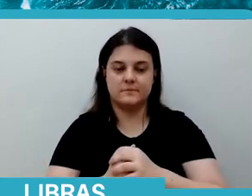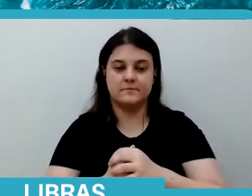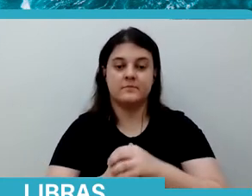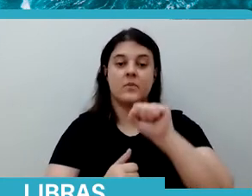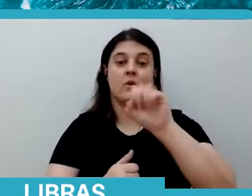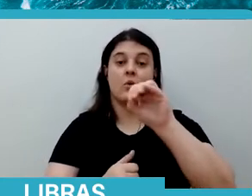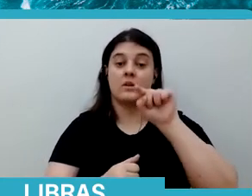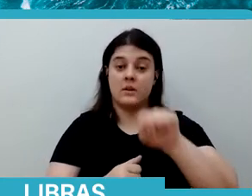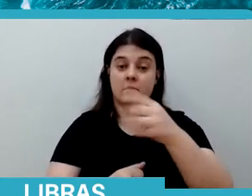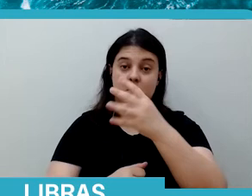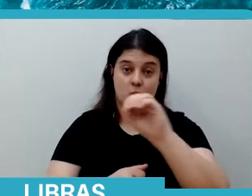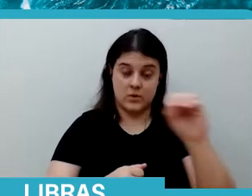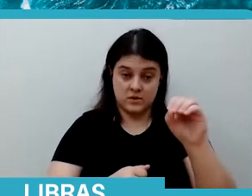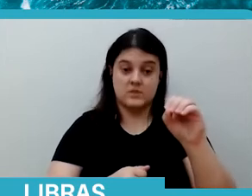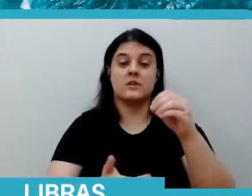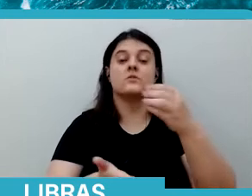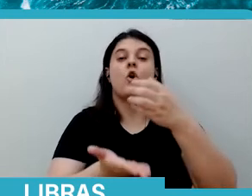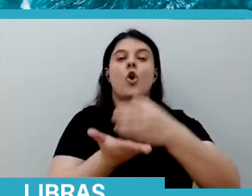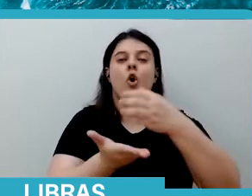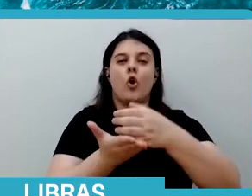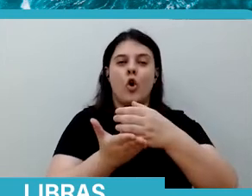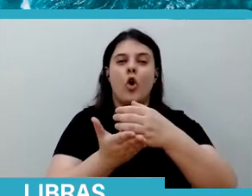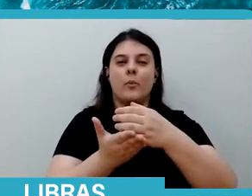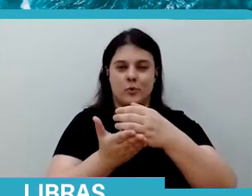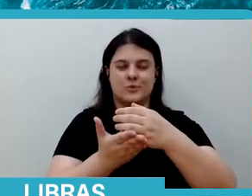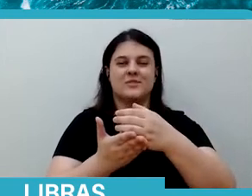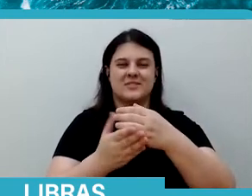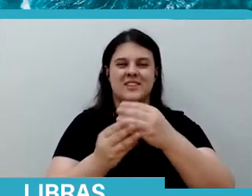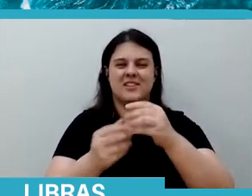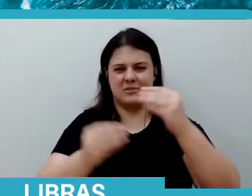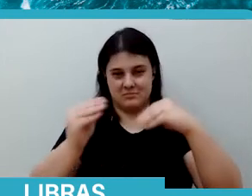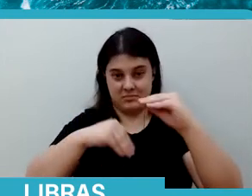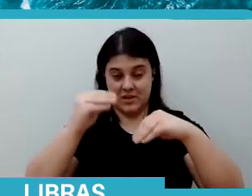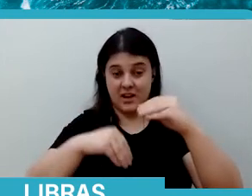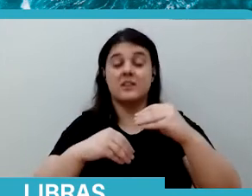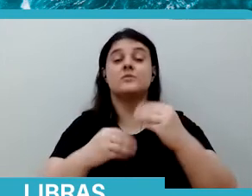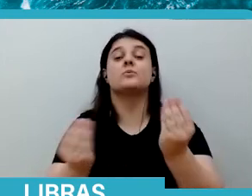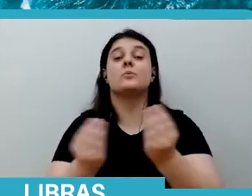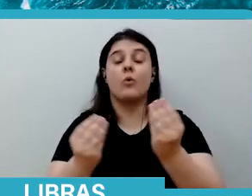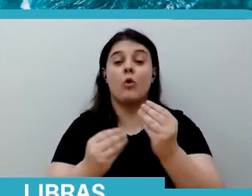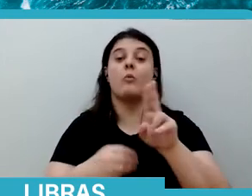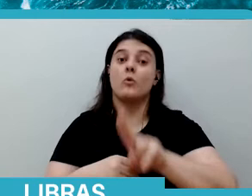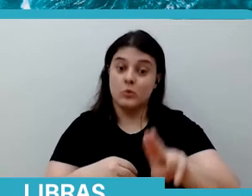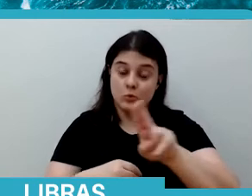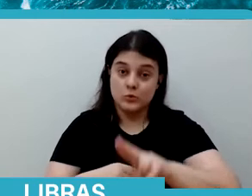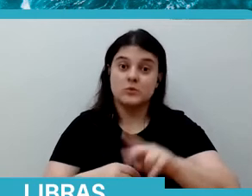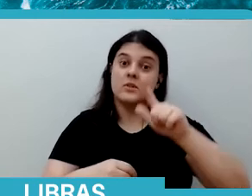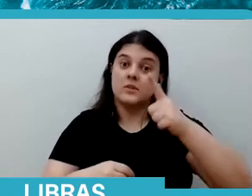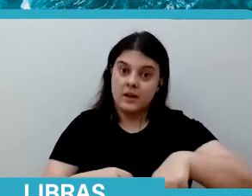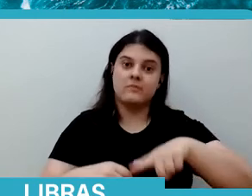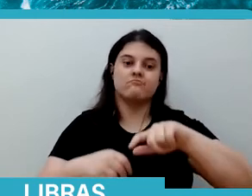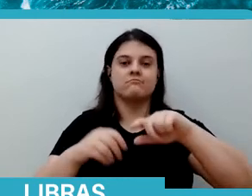80 mil e quatrocentos copos descartáveis deixarem de ser utilizados por ano com as nossas ações implantadas